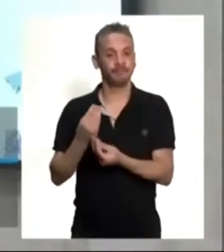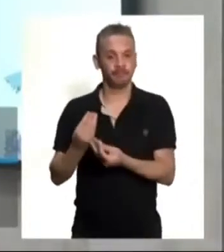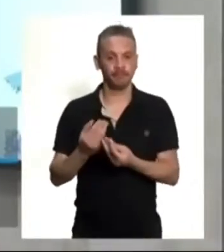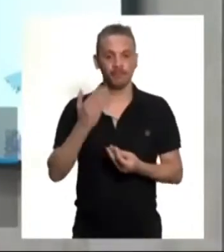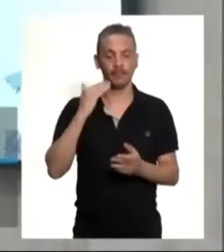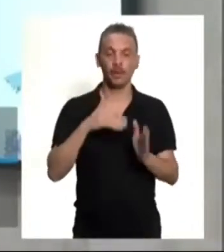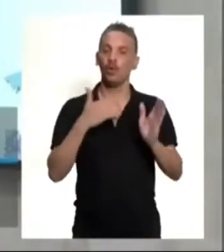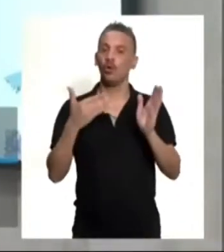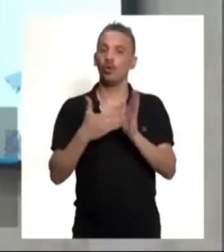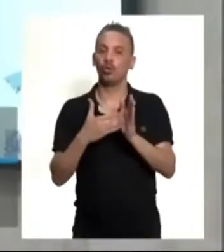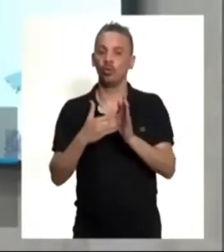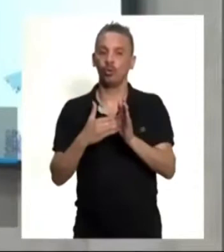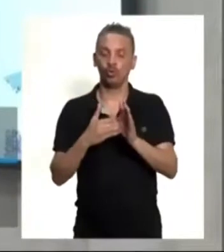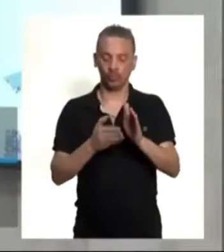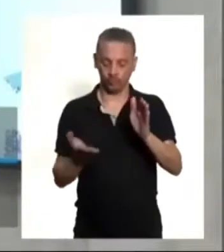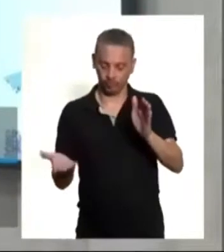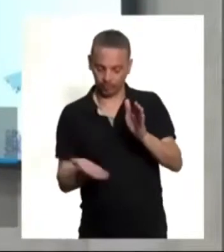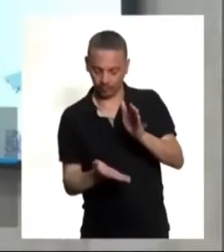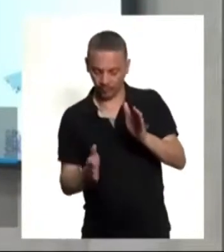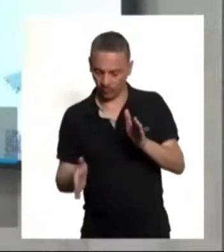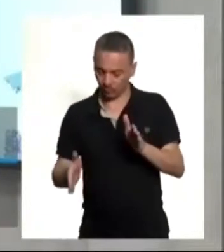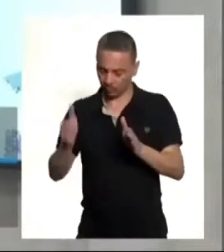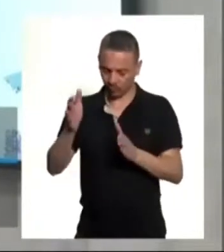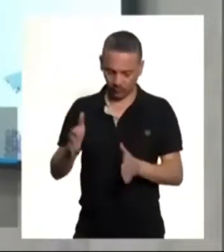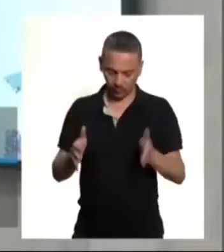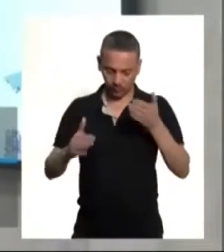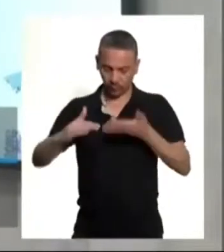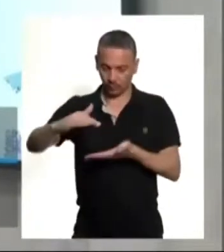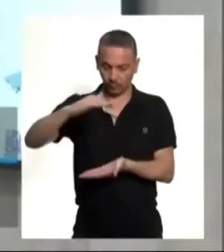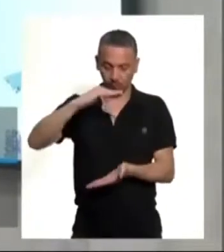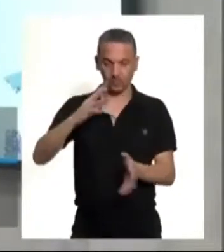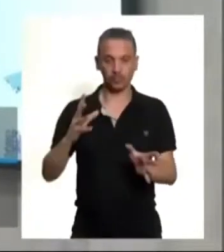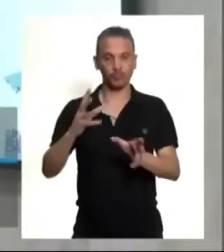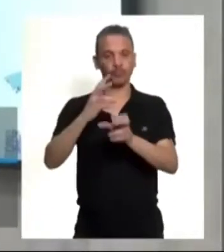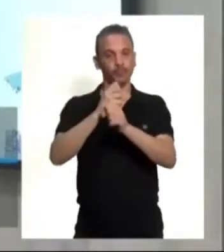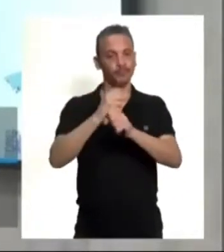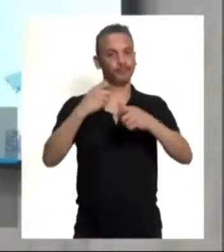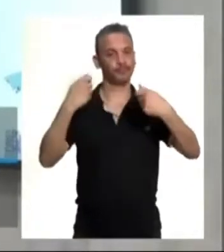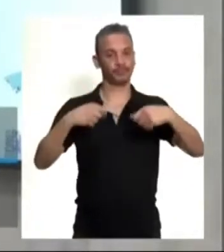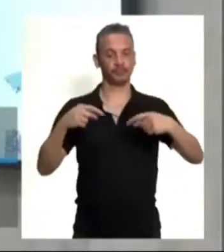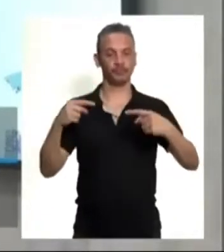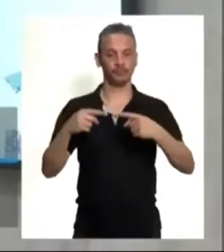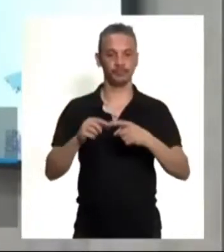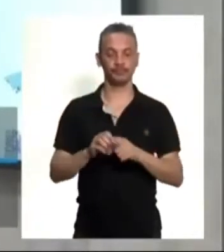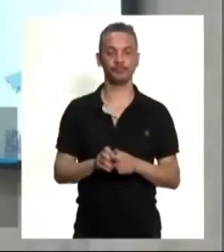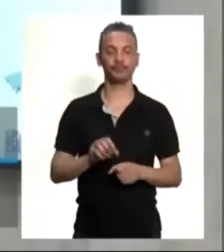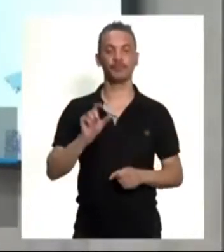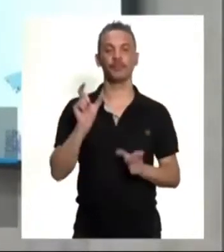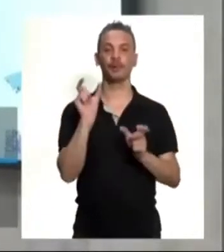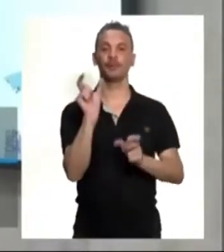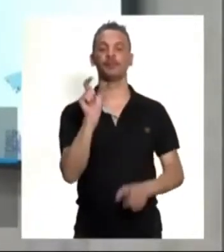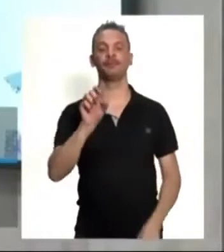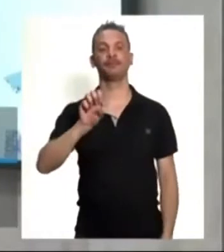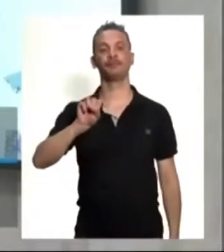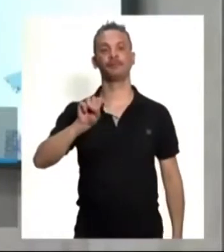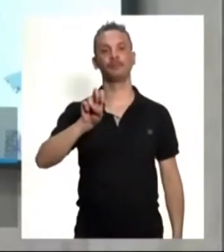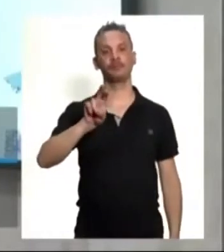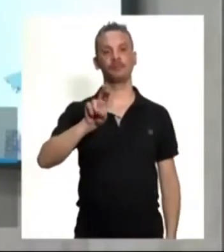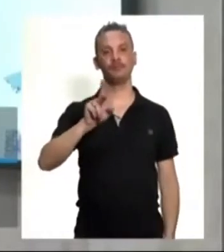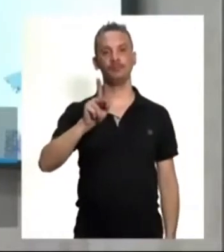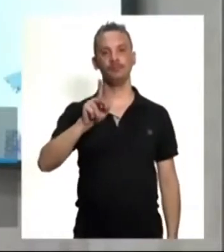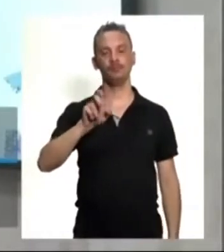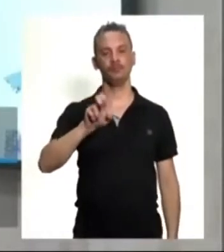toda a superfície da caixa. E aí é importante que a gente lembre que a palavra superfície é sinônimo de